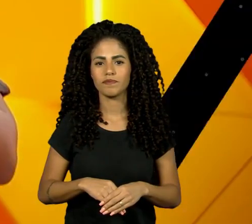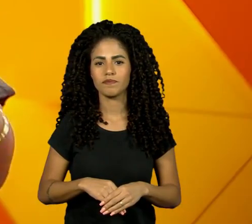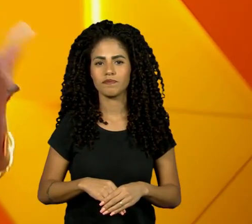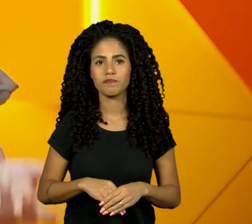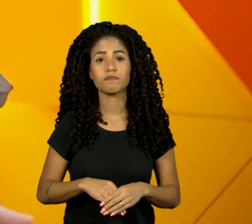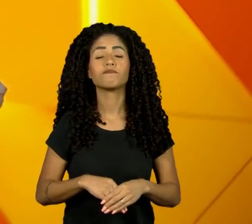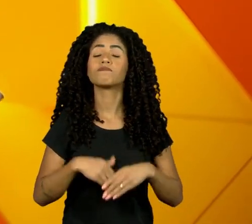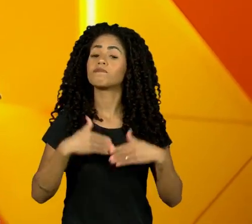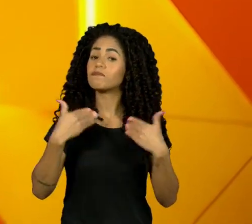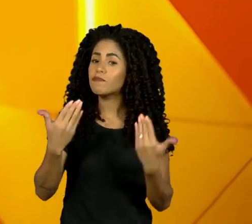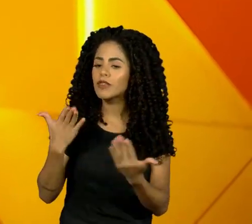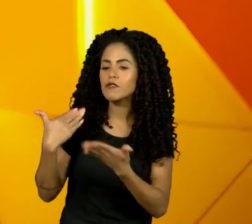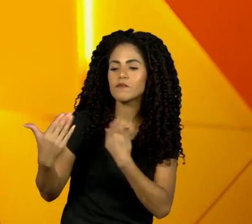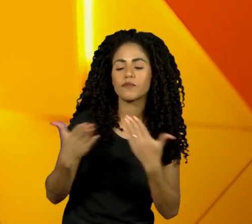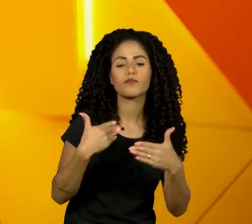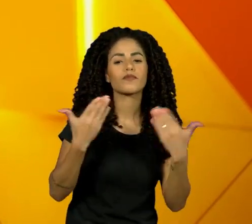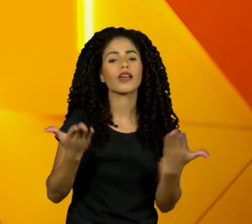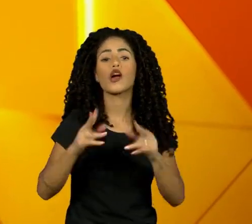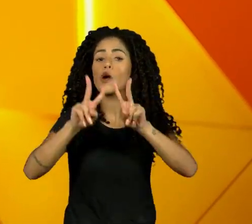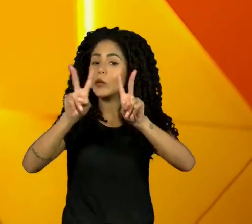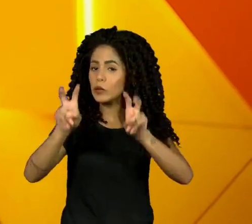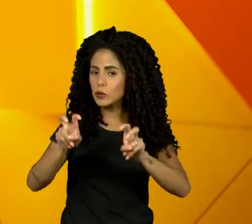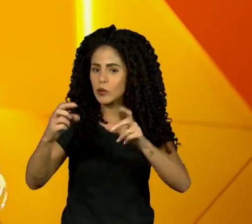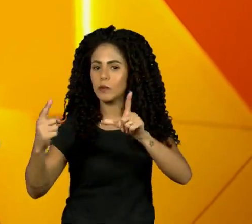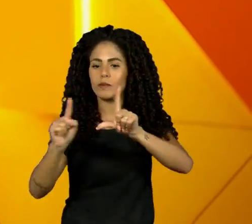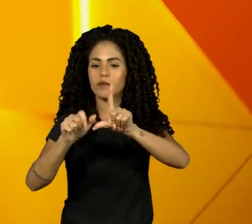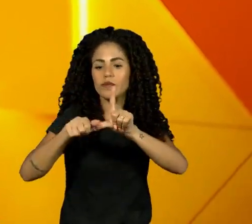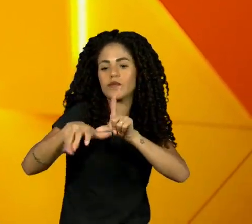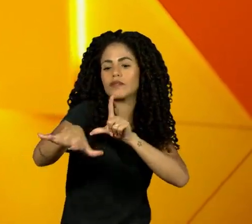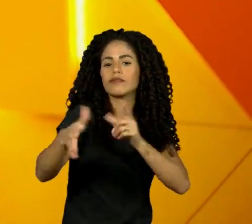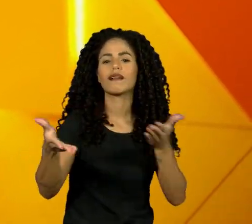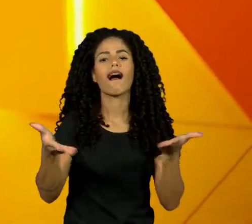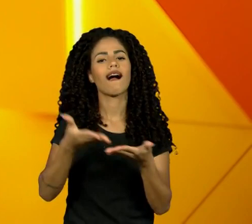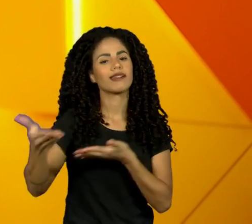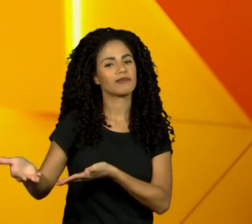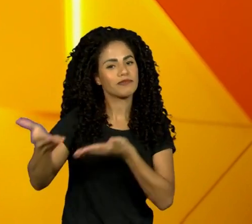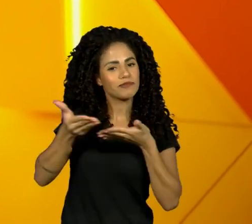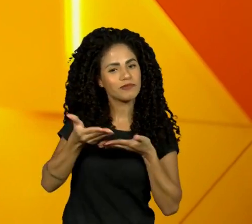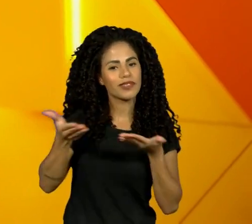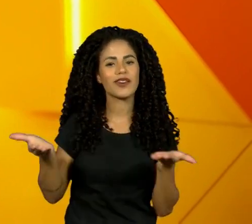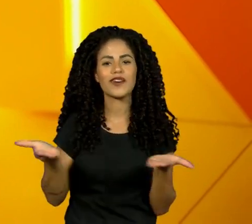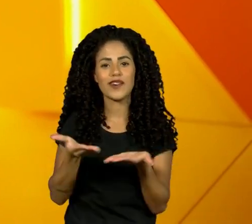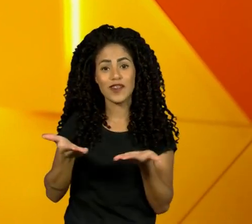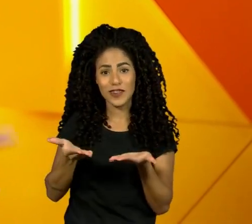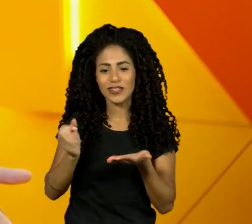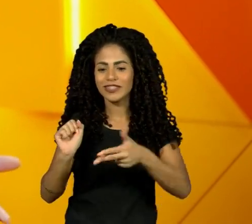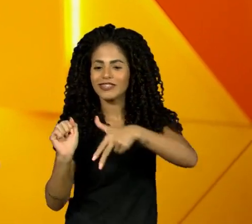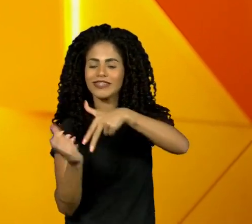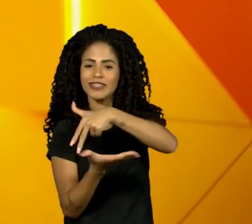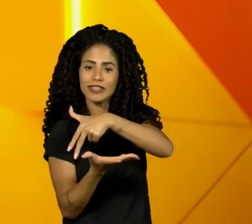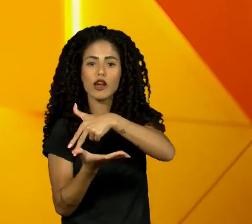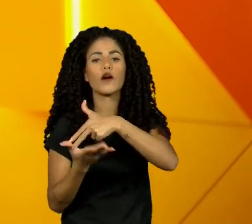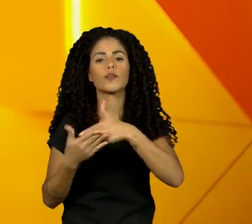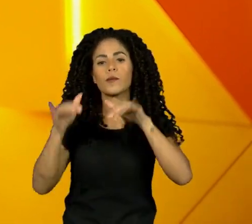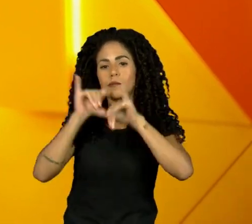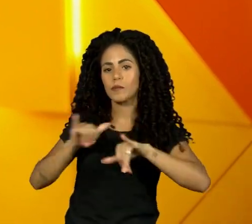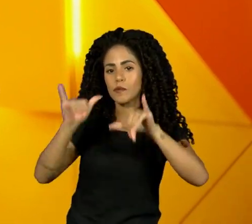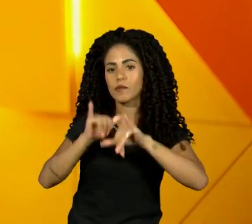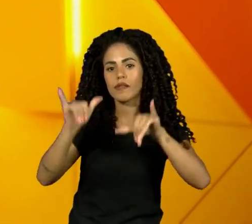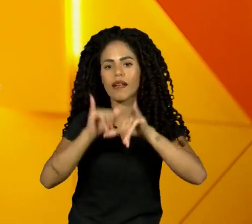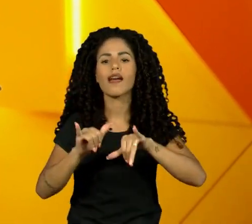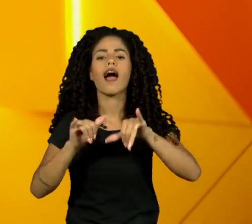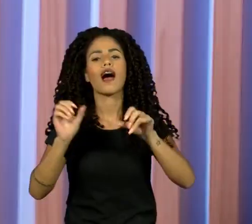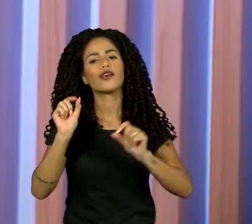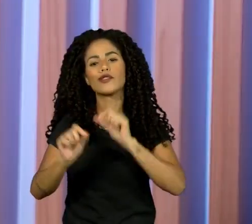Bom, e para a gente discutir, então, sobre o mercado de influenciadores, eu tenho a presença ilustre aqui no estúdio do publicitário e especialista em